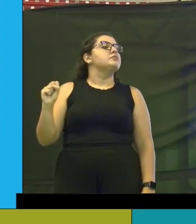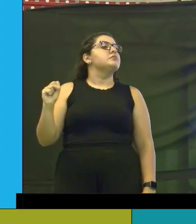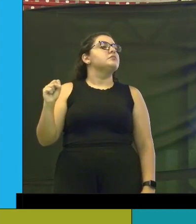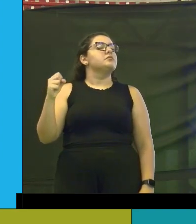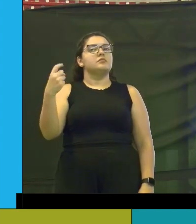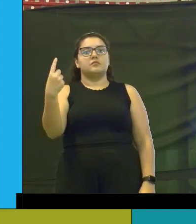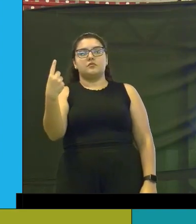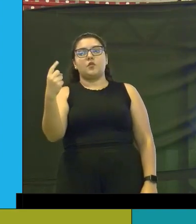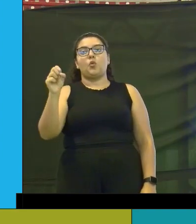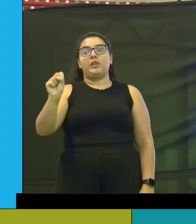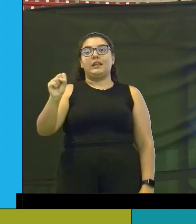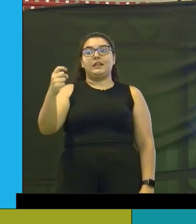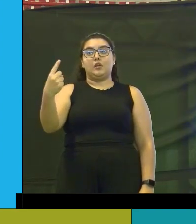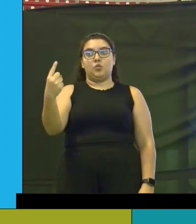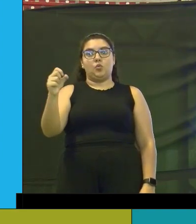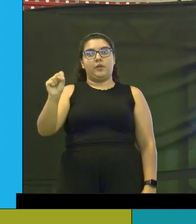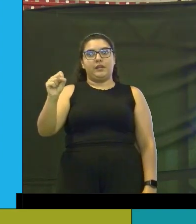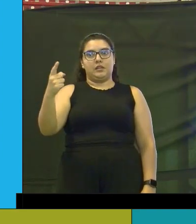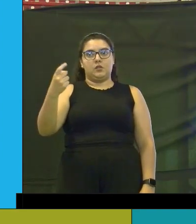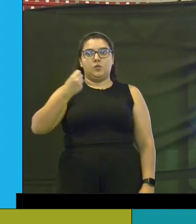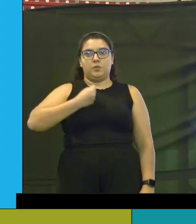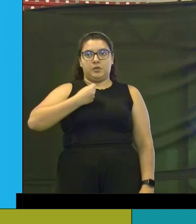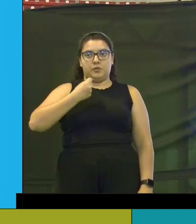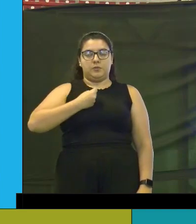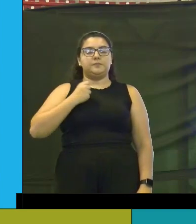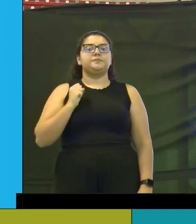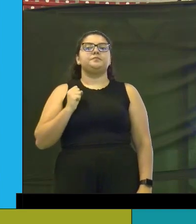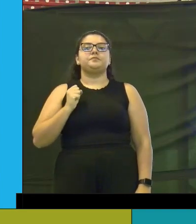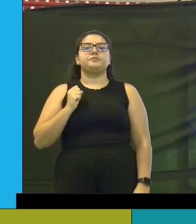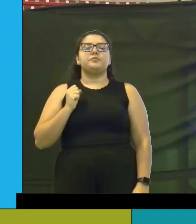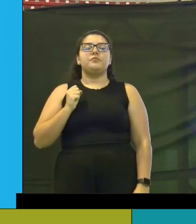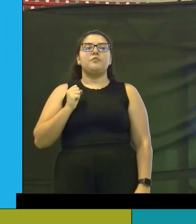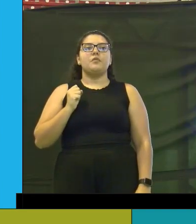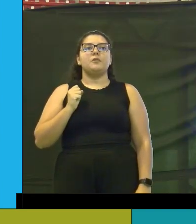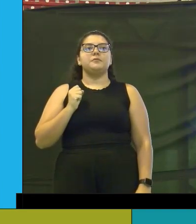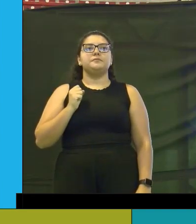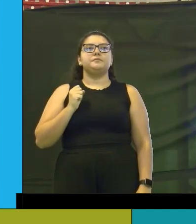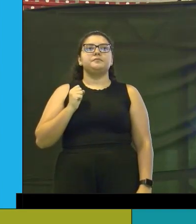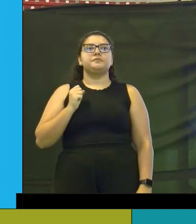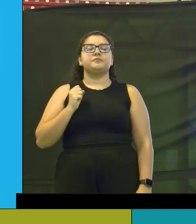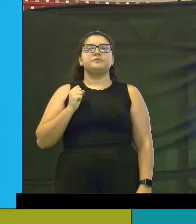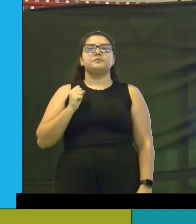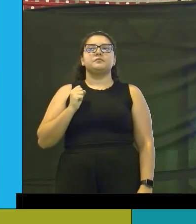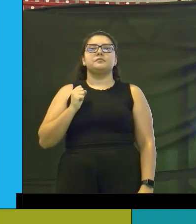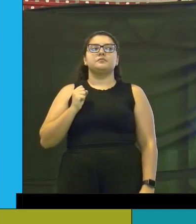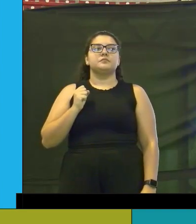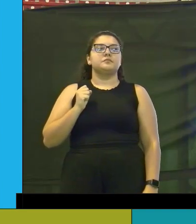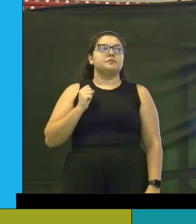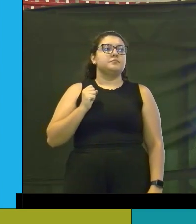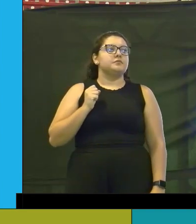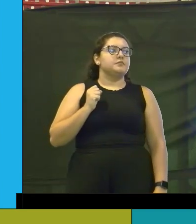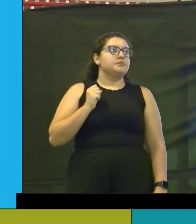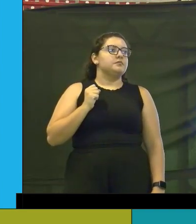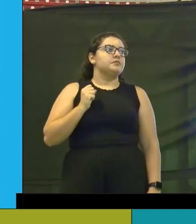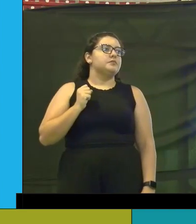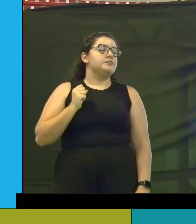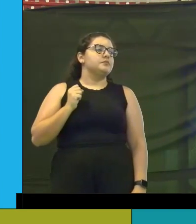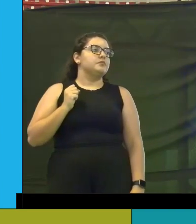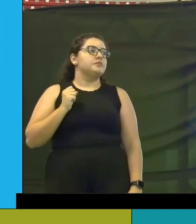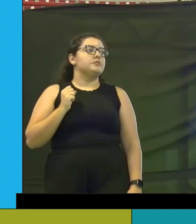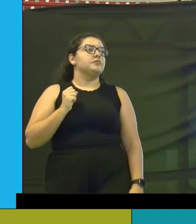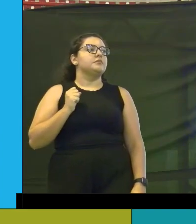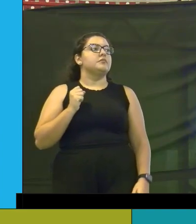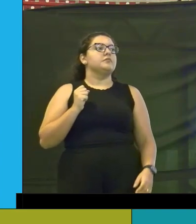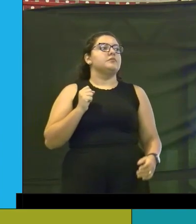81. Pronto, questão 3, página 81. Vamos lá, obrigado, viu, meu anjo?